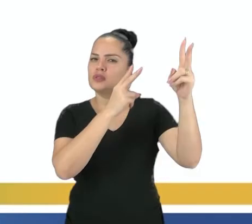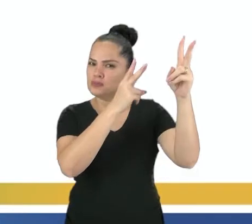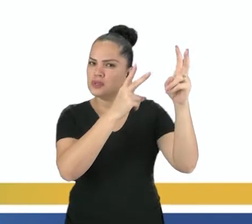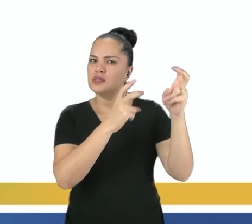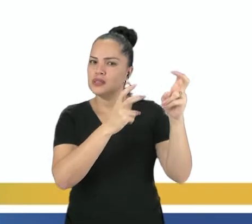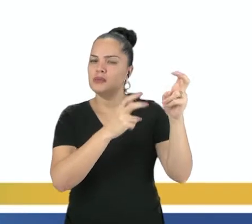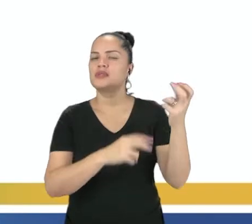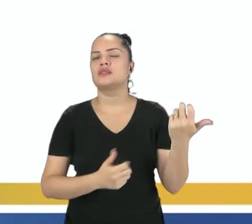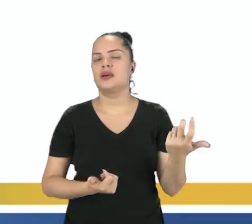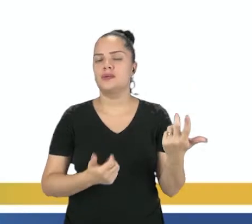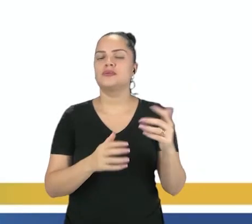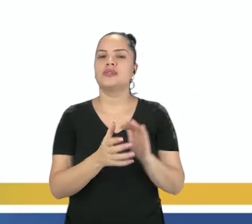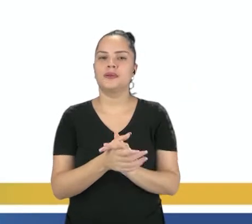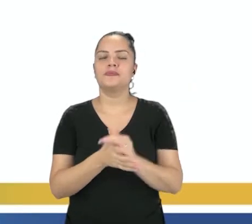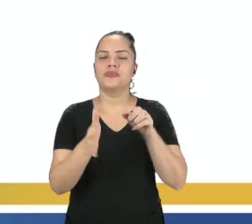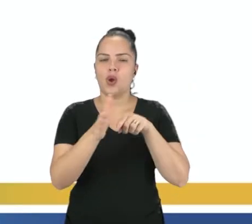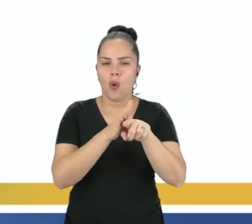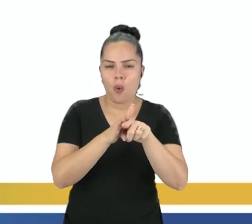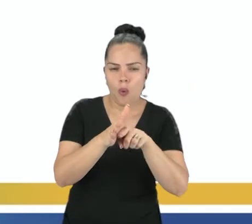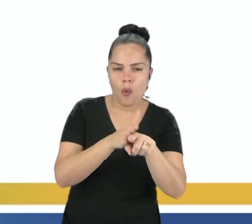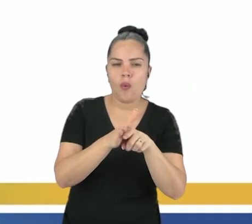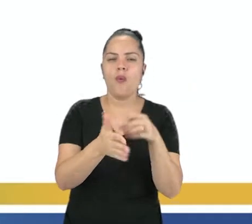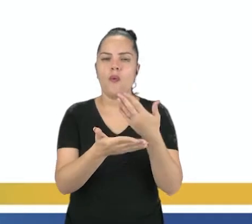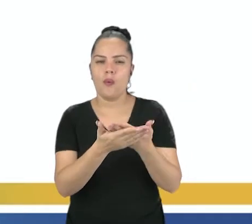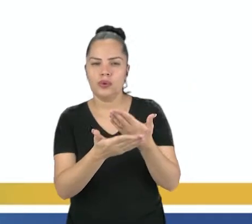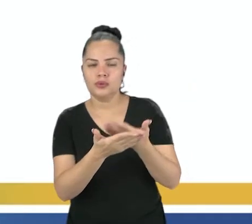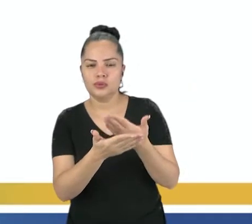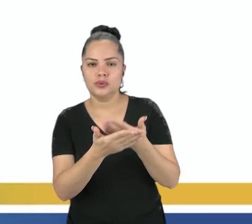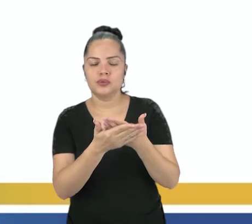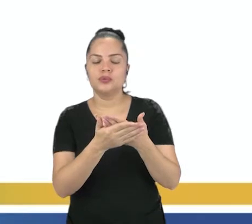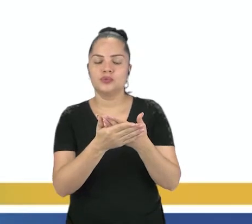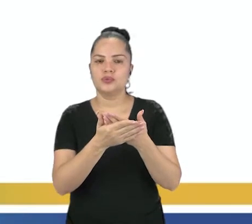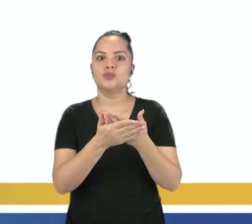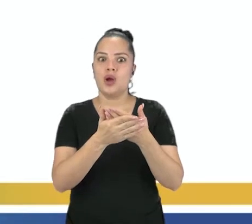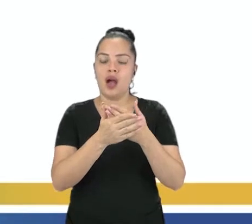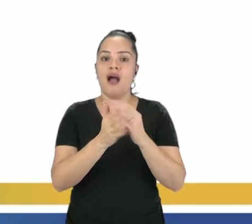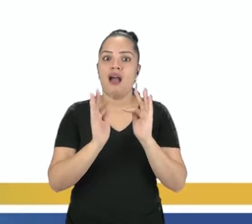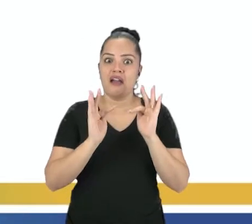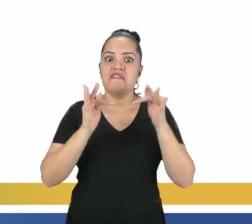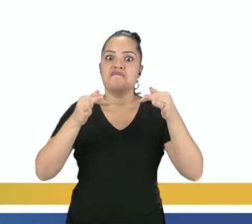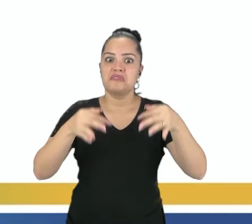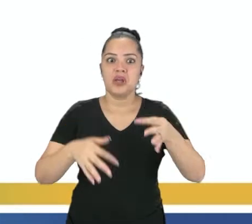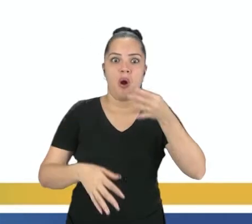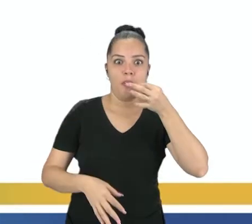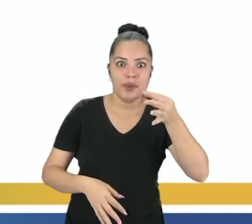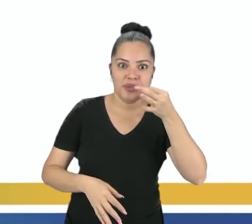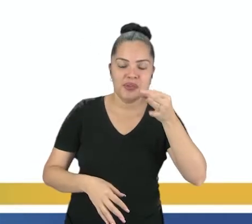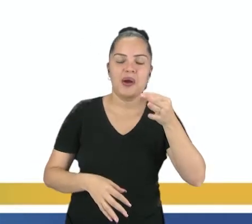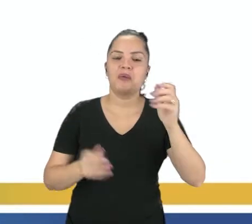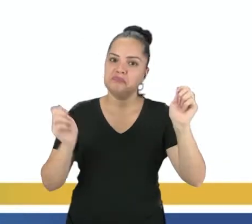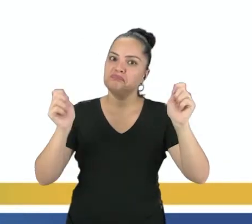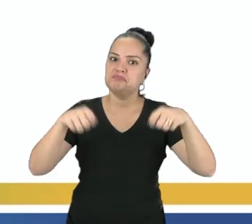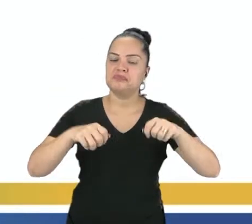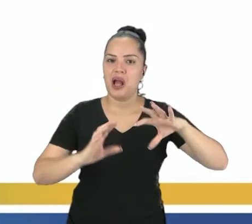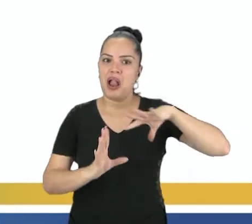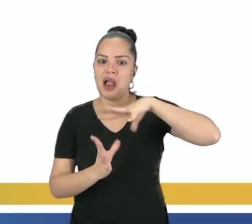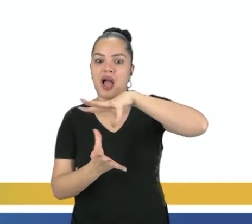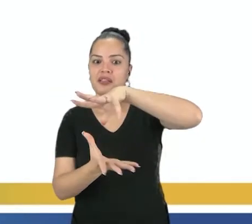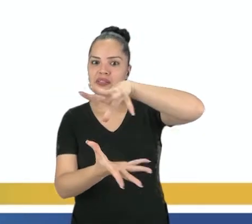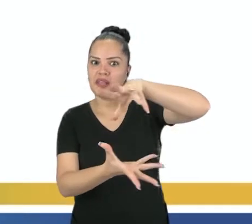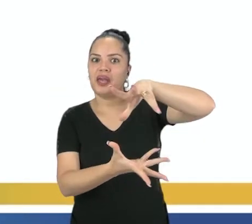rigor. Por meio desses estudos, concluiu-se que a Terra tem forma arredondada, como a de uma